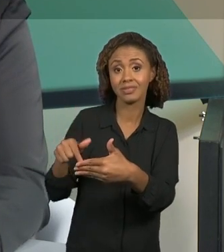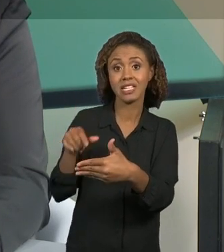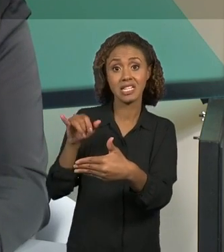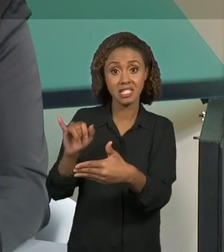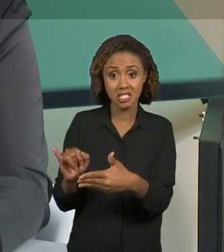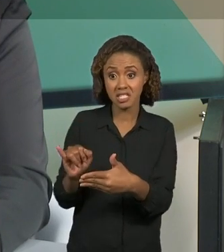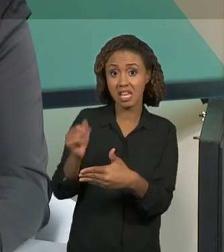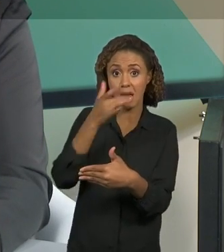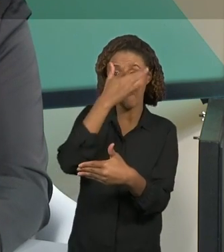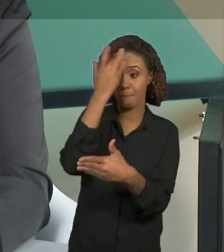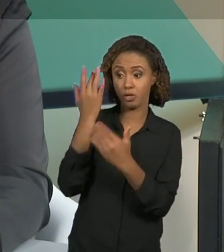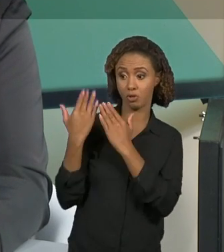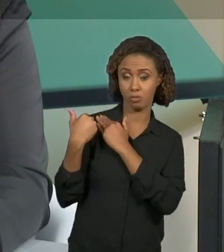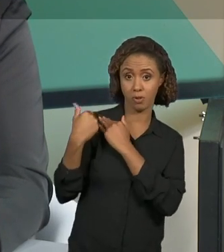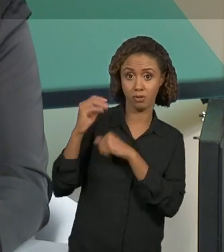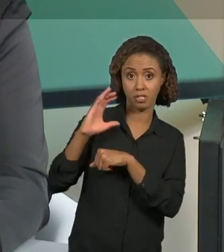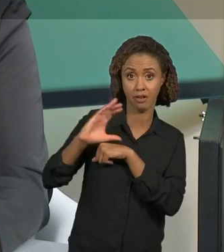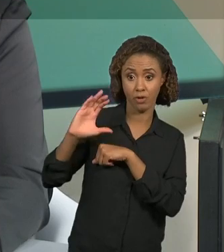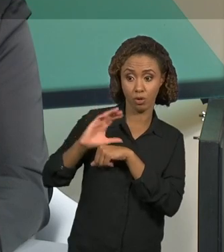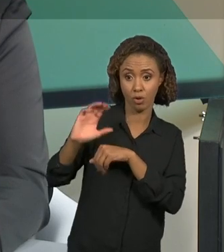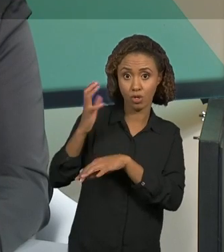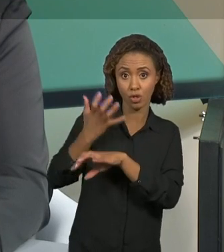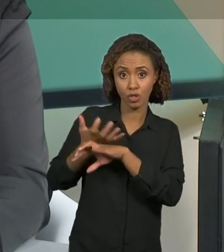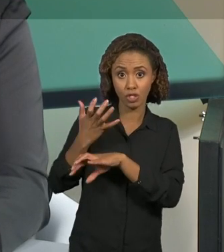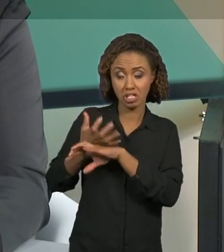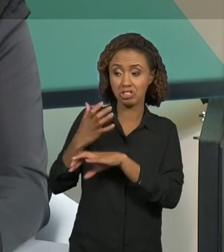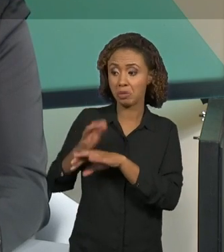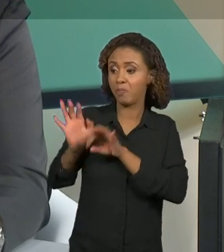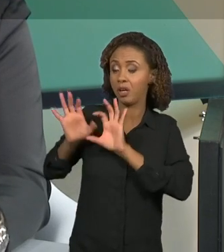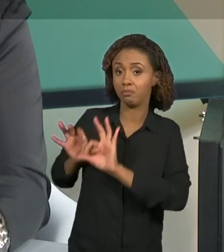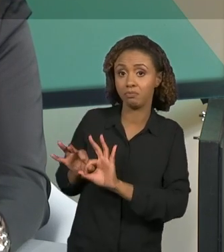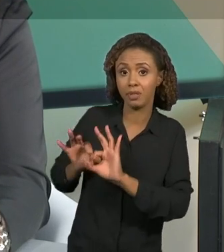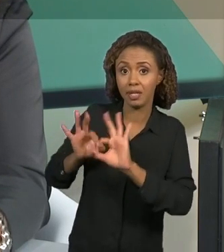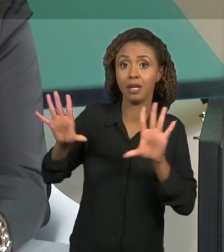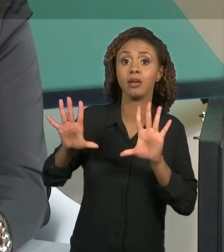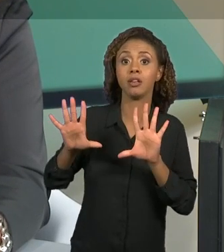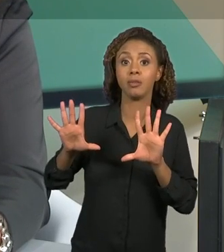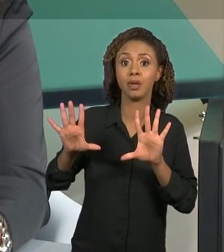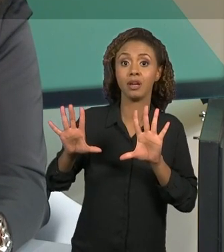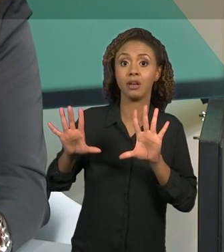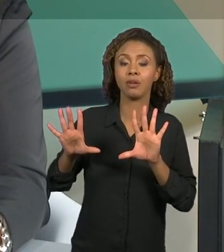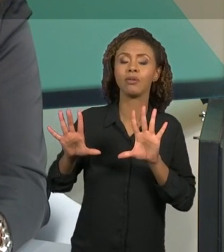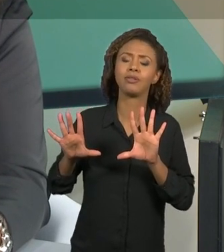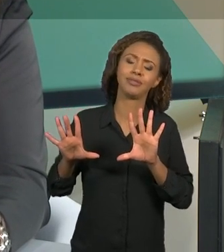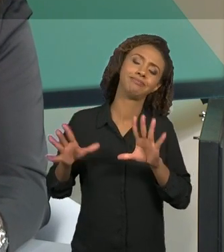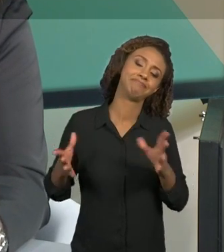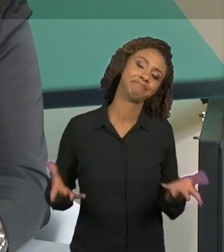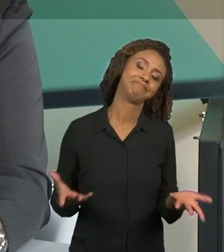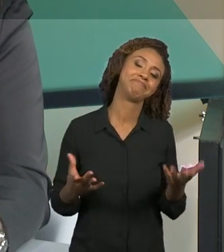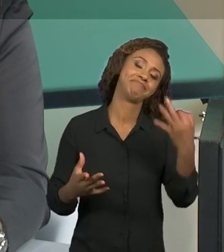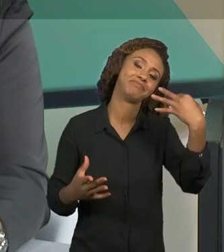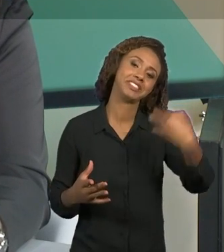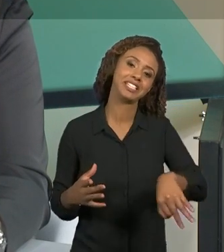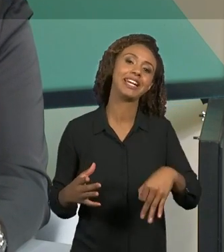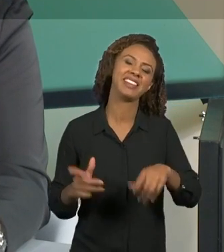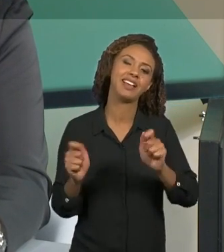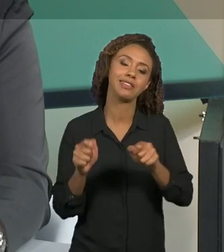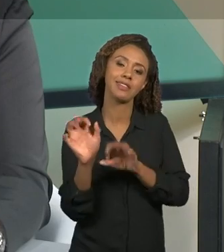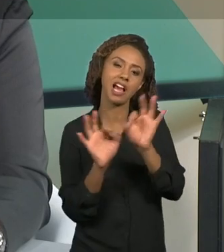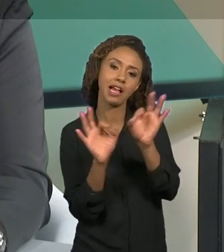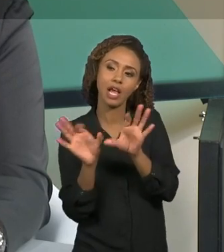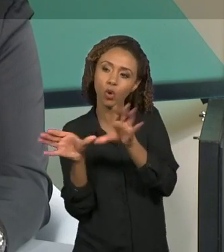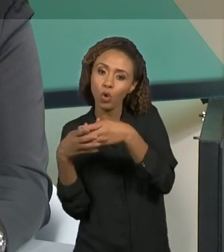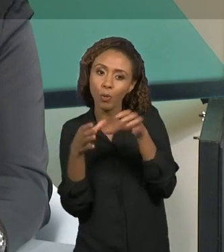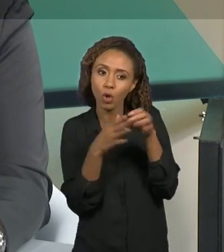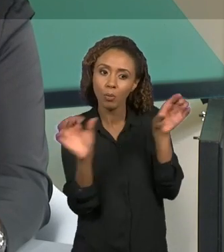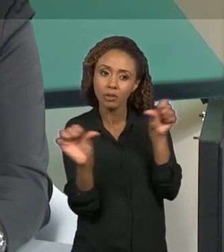dando o consentimento ea gente entendendo que não vai atrapalhar o que a gente se dispôs a fazer com certeza a gente pode mexer um pouquinho no